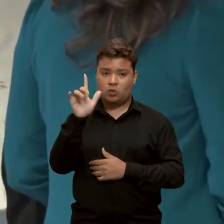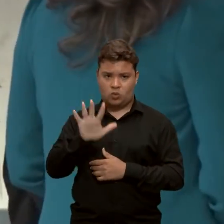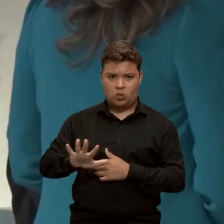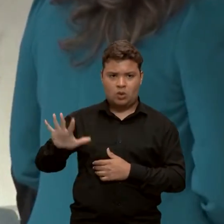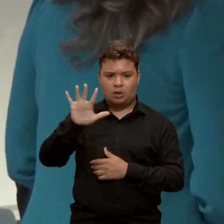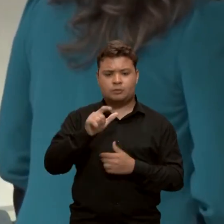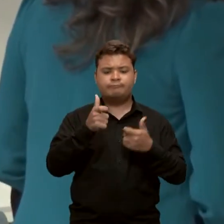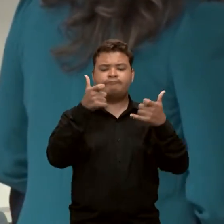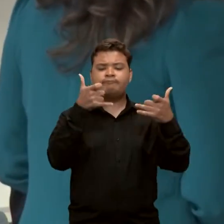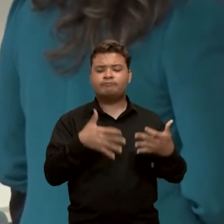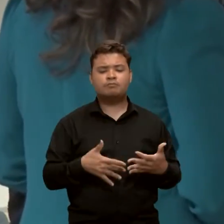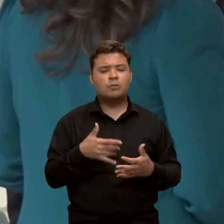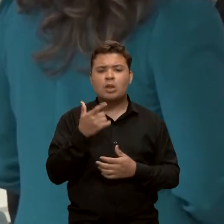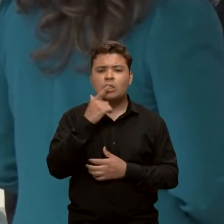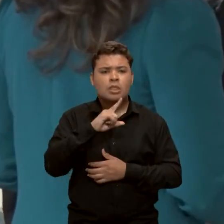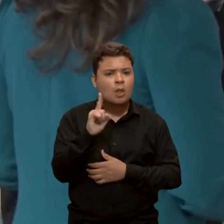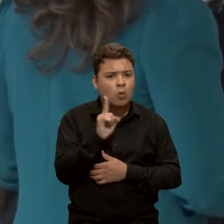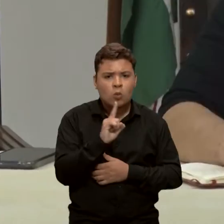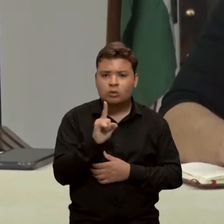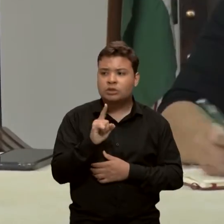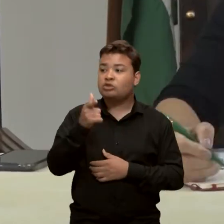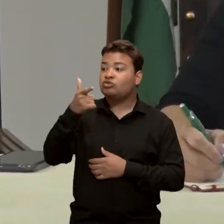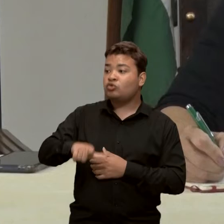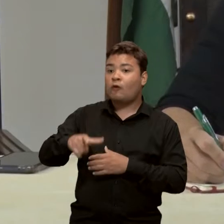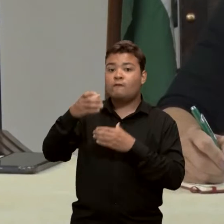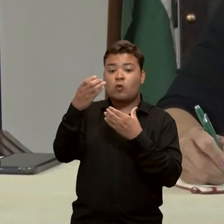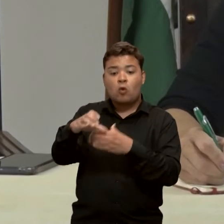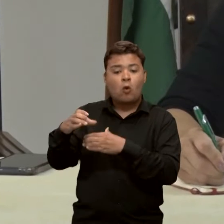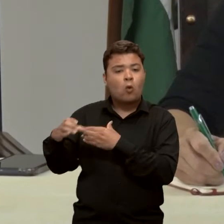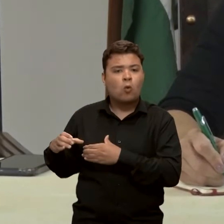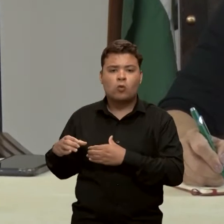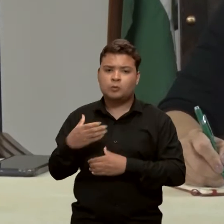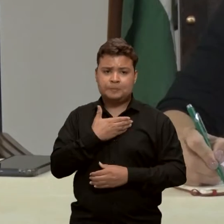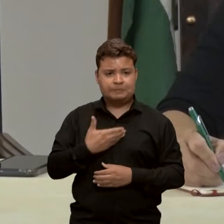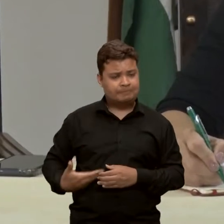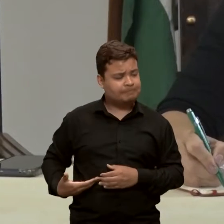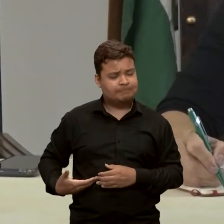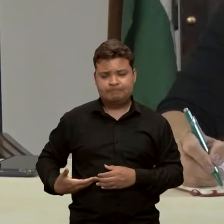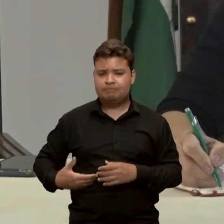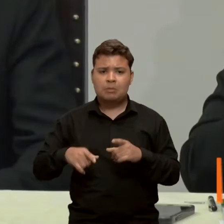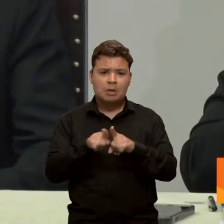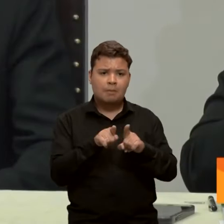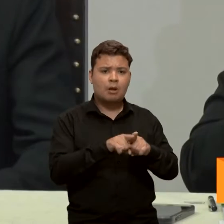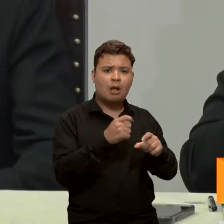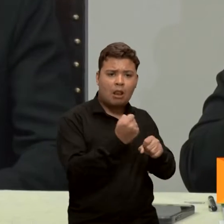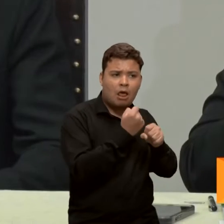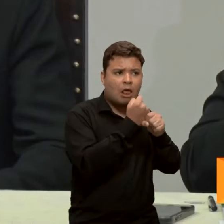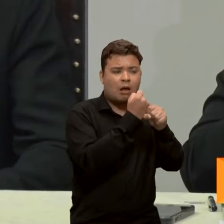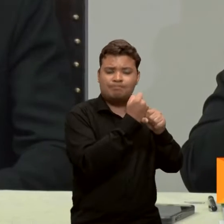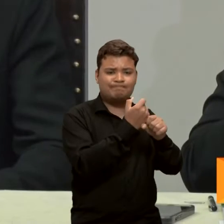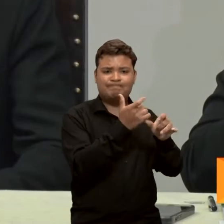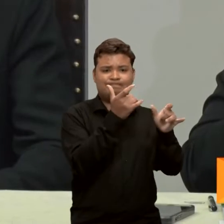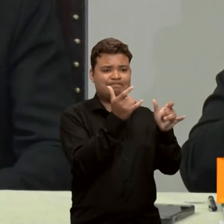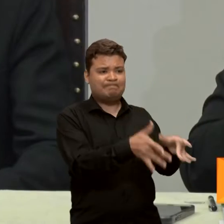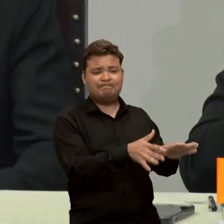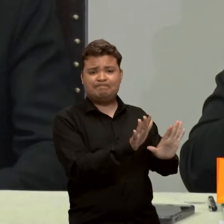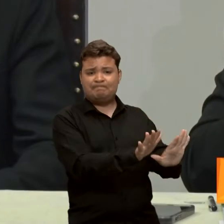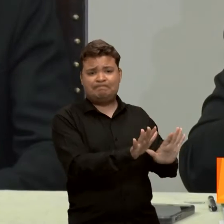possível a realização de novos concursos públicos e a finalização de obras inacabadas. Nós tivemos aí